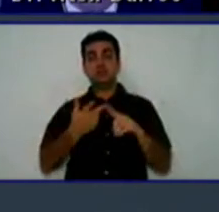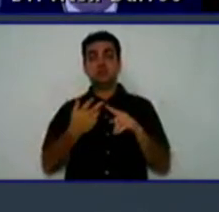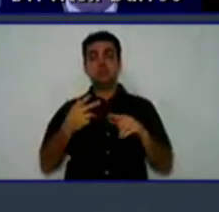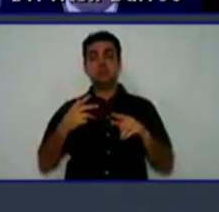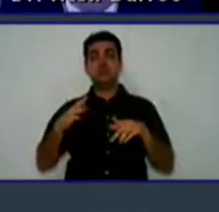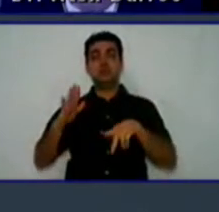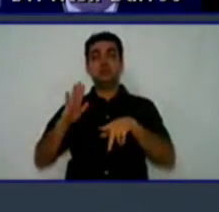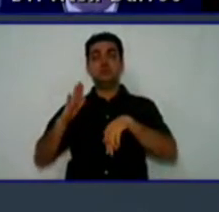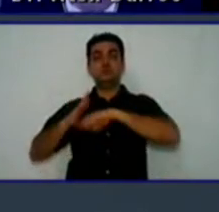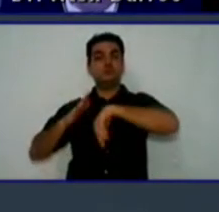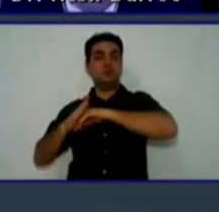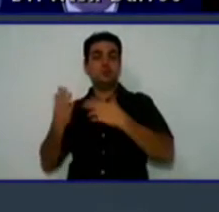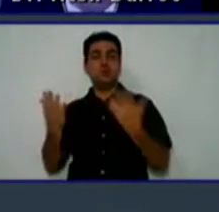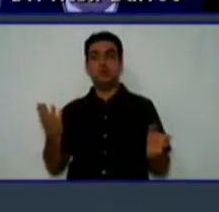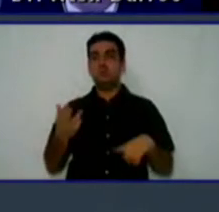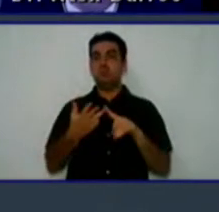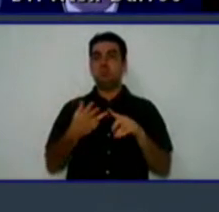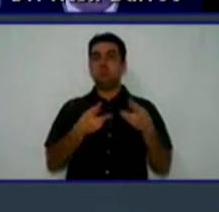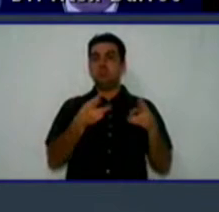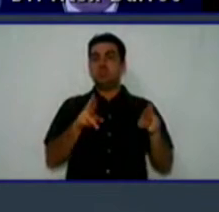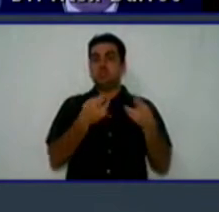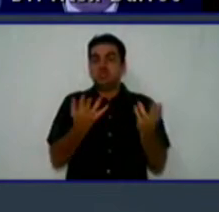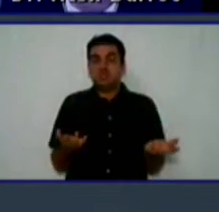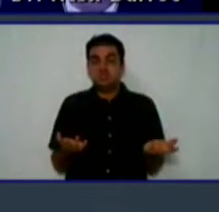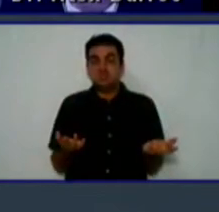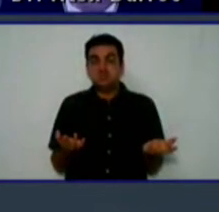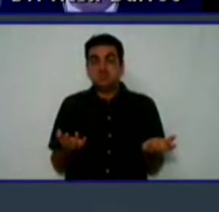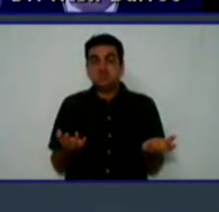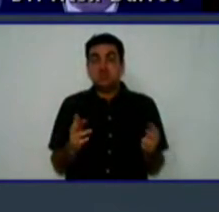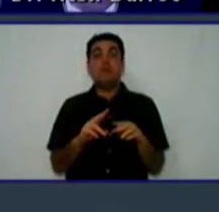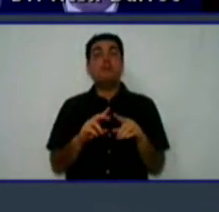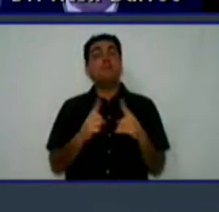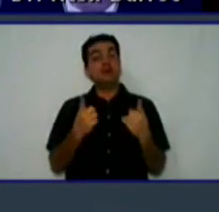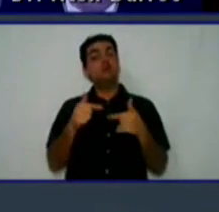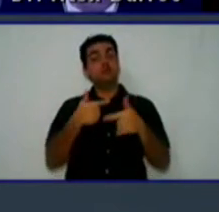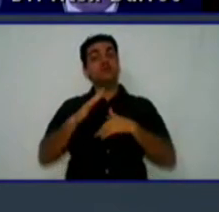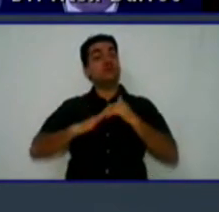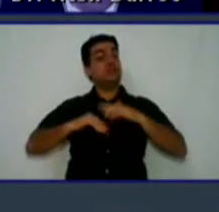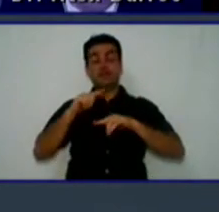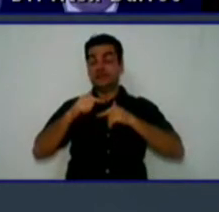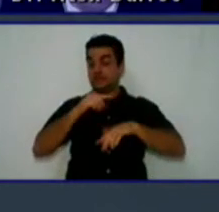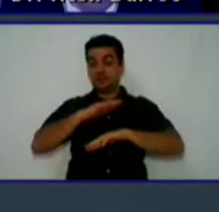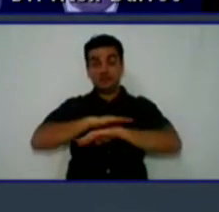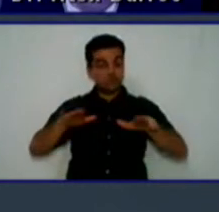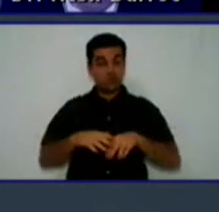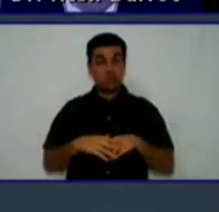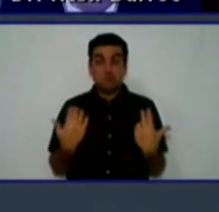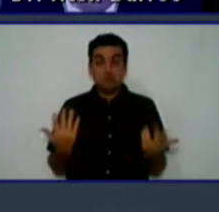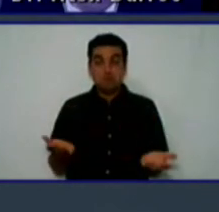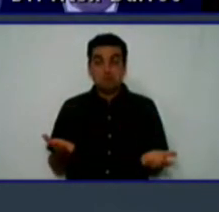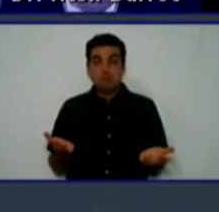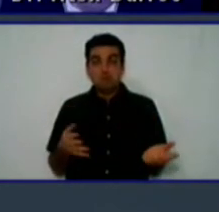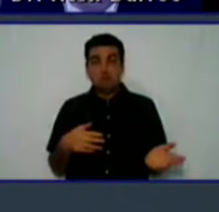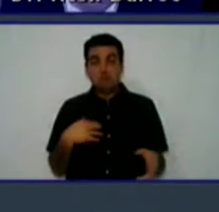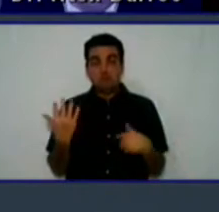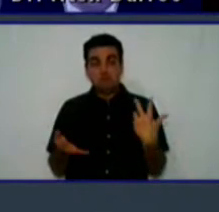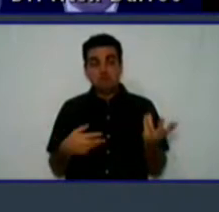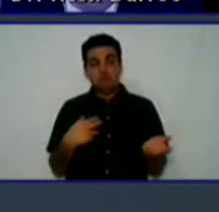campinho de futebol, tinha churrasqueira, mas era utilizado para fins profissionais. De modo que